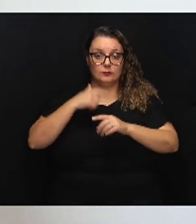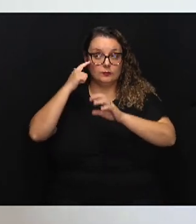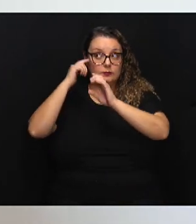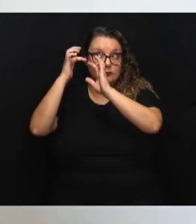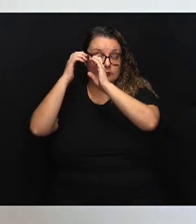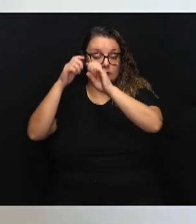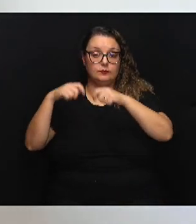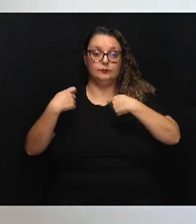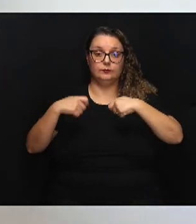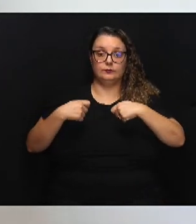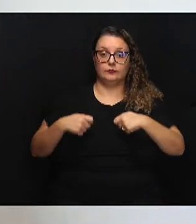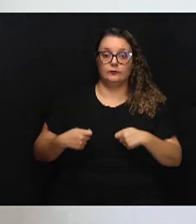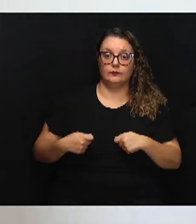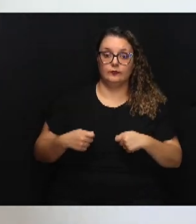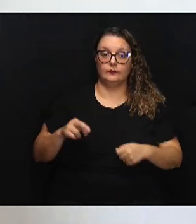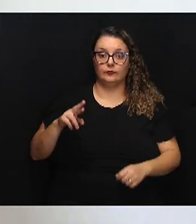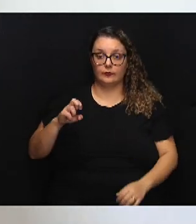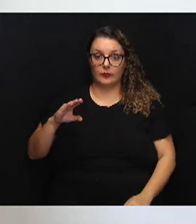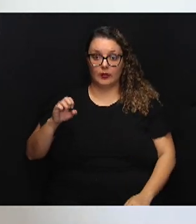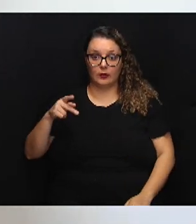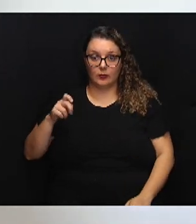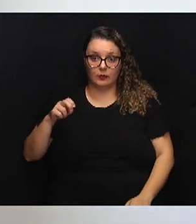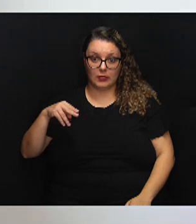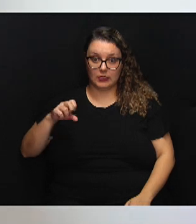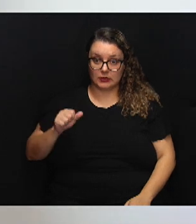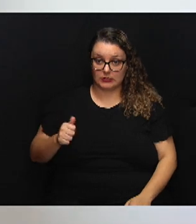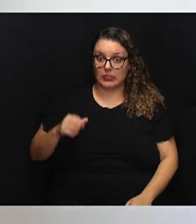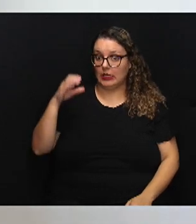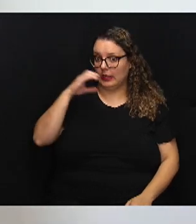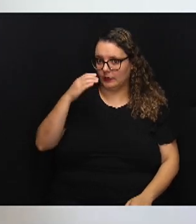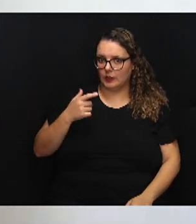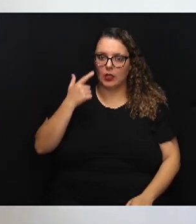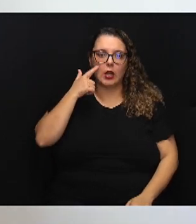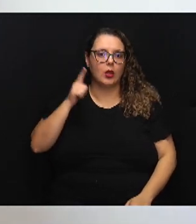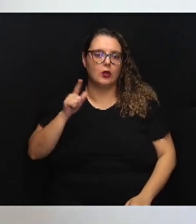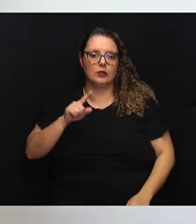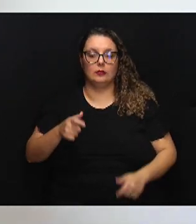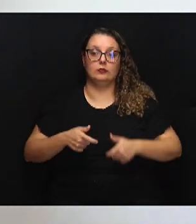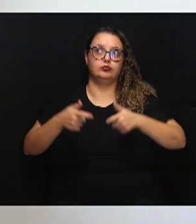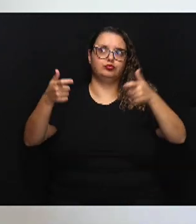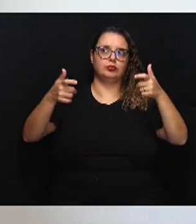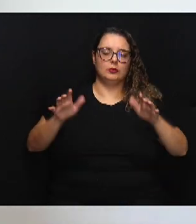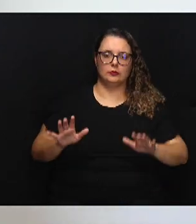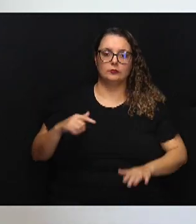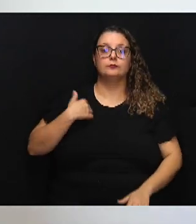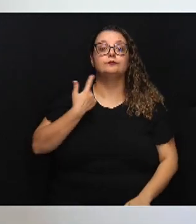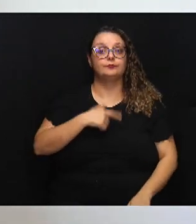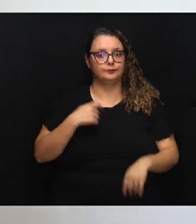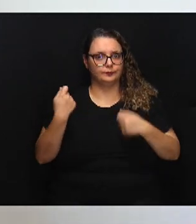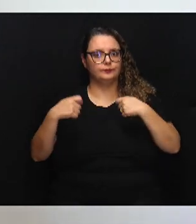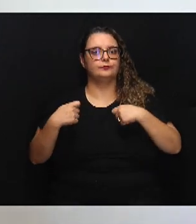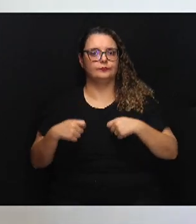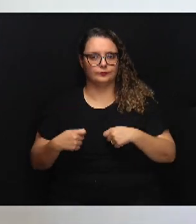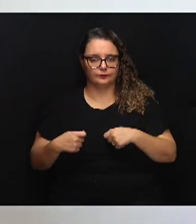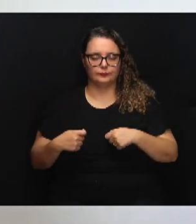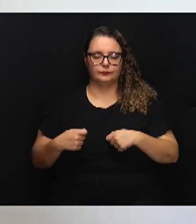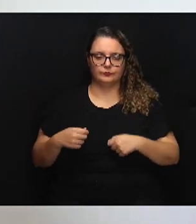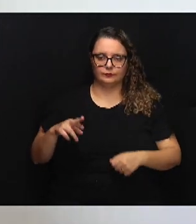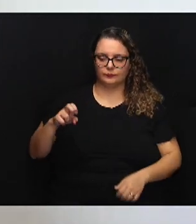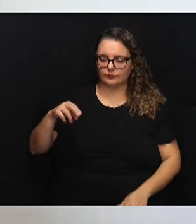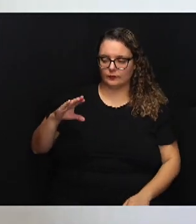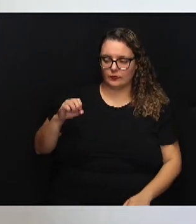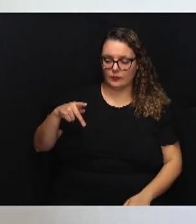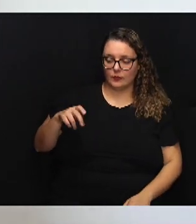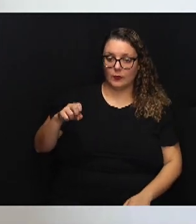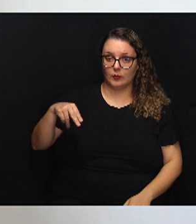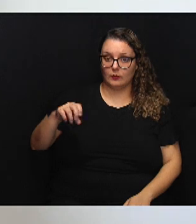precisa de uma recompensa imediata, né? Claro, não exagero, mas nós precisamos ter uma recompensa imediata